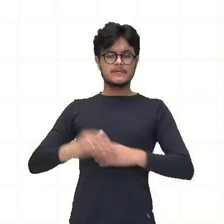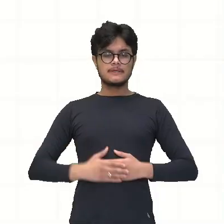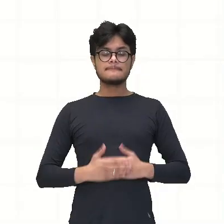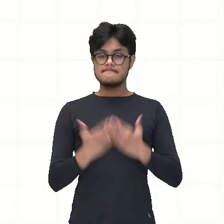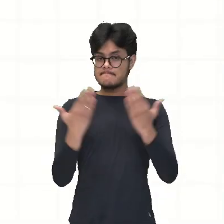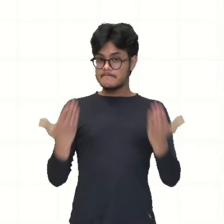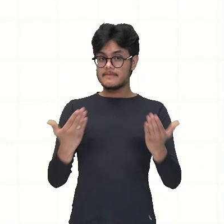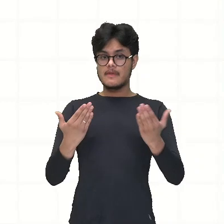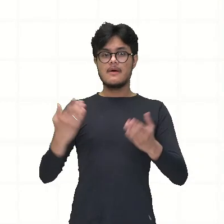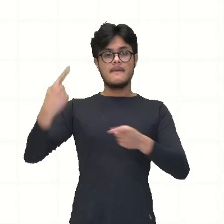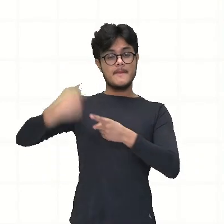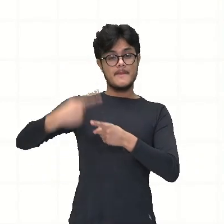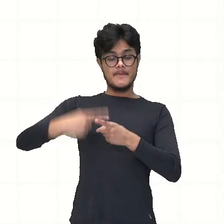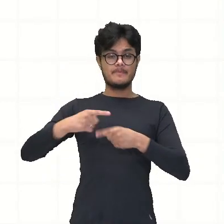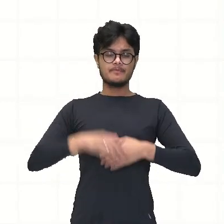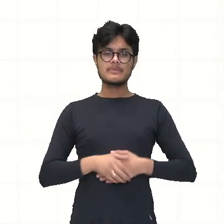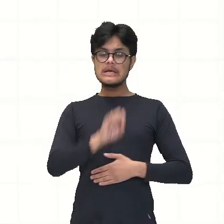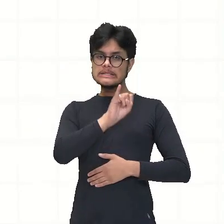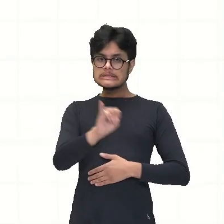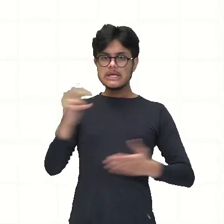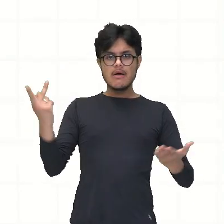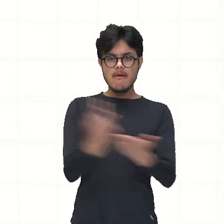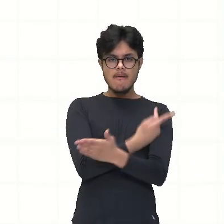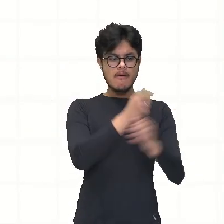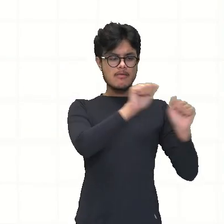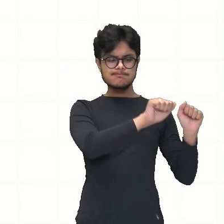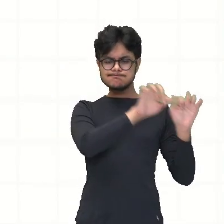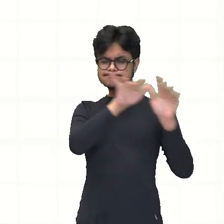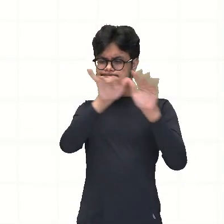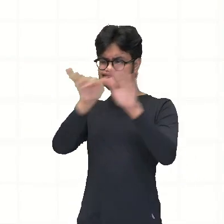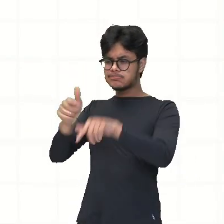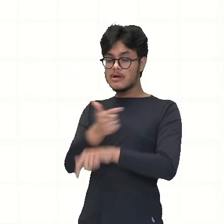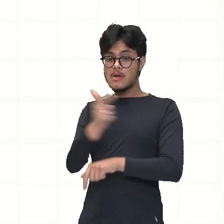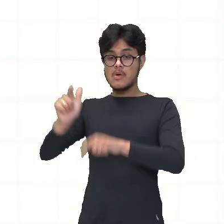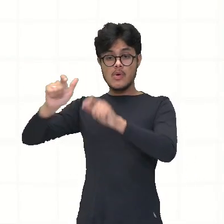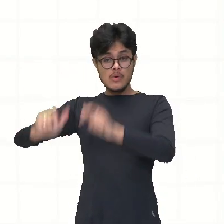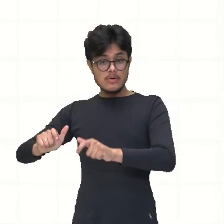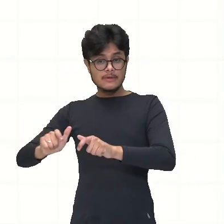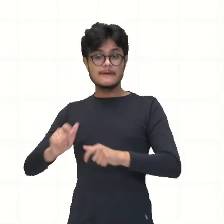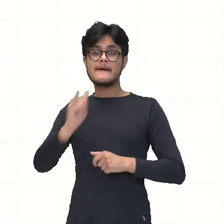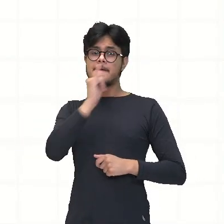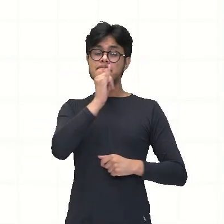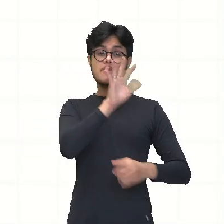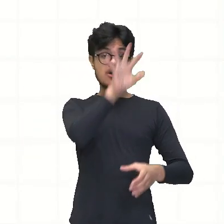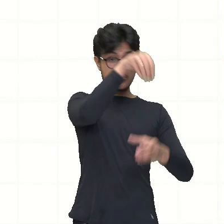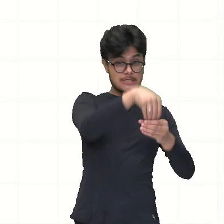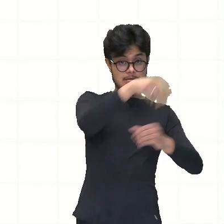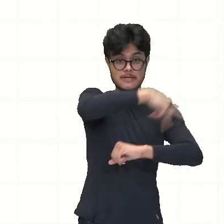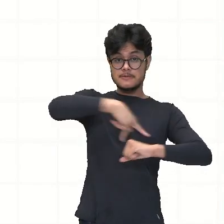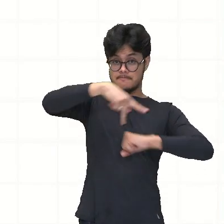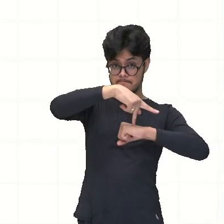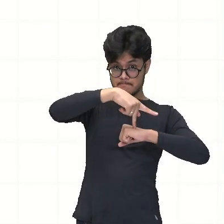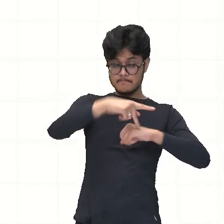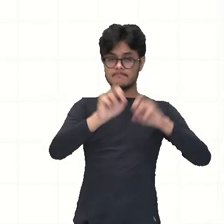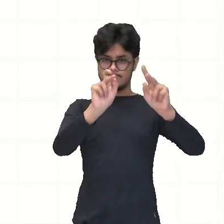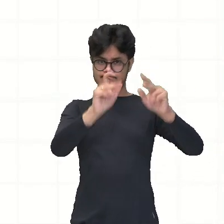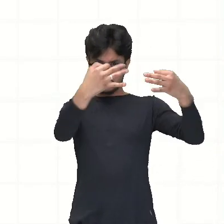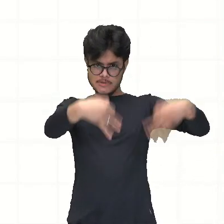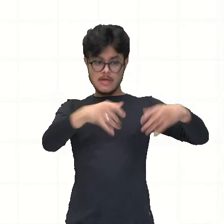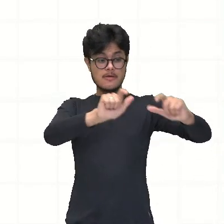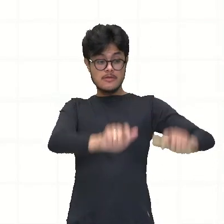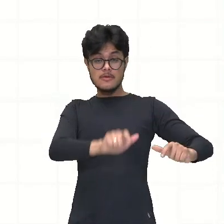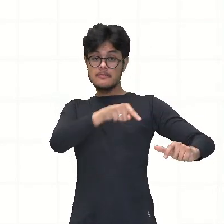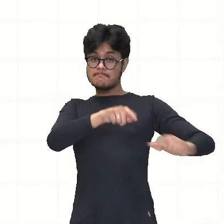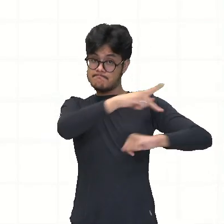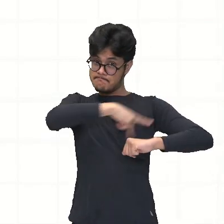quando esses deslocamentos eles ocorrem no interior de um país, tá bom? Então aqui a gente tem